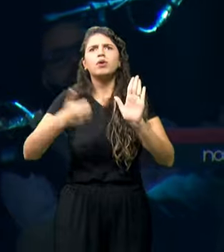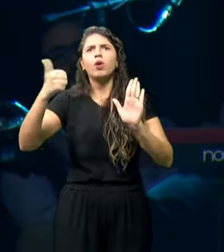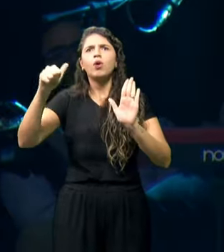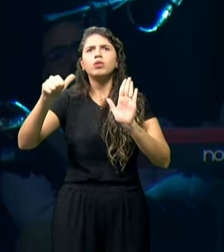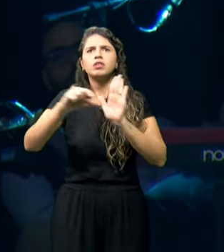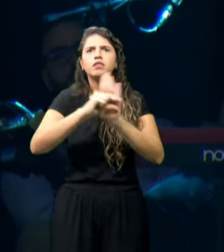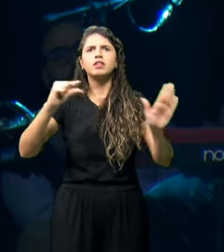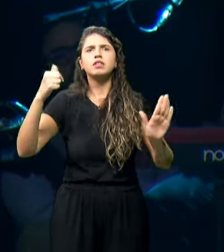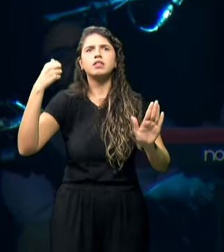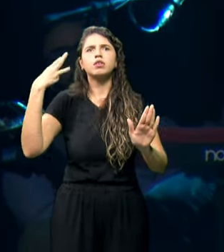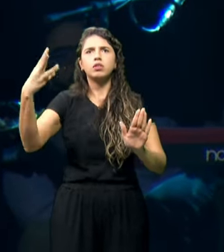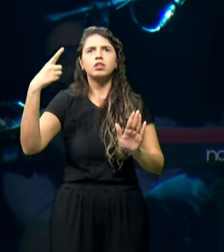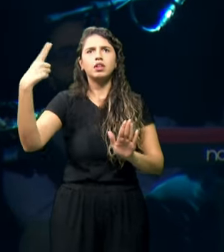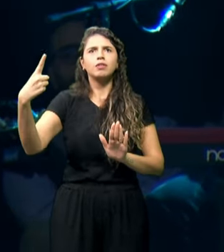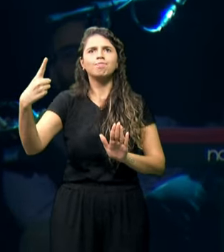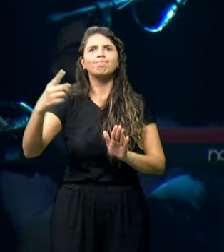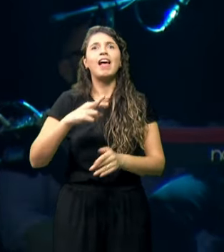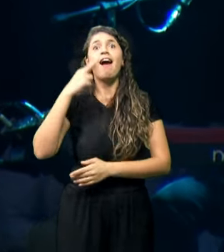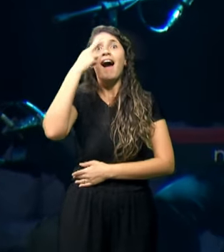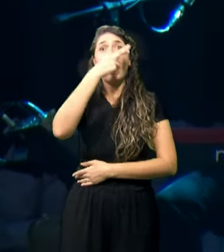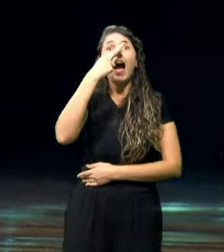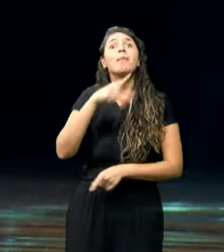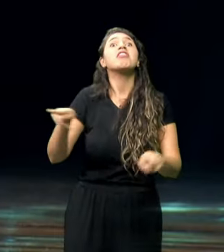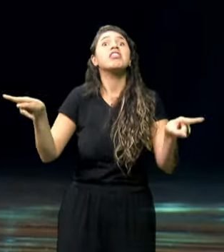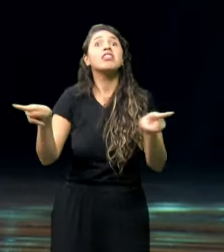lista dos heróis da fé.